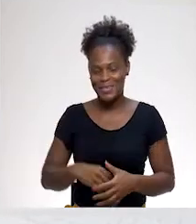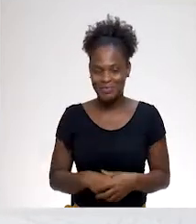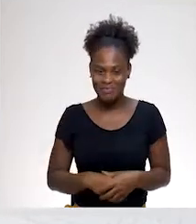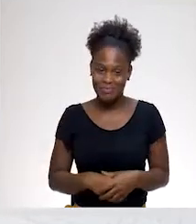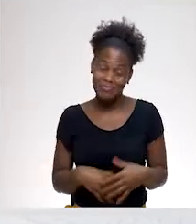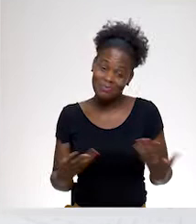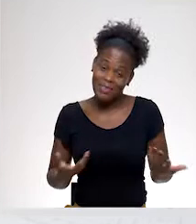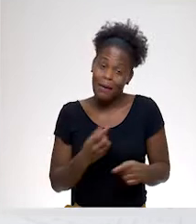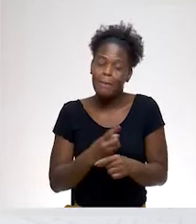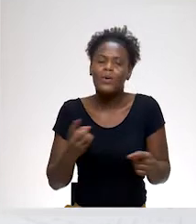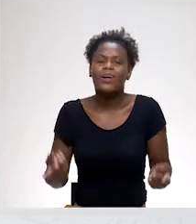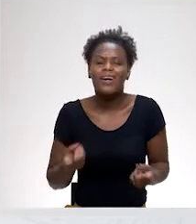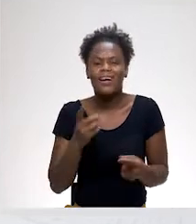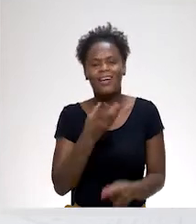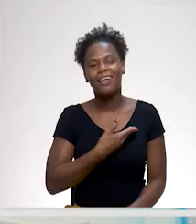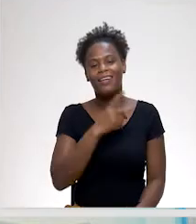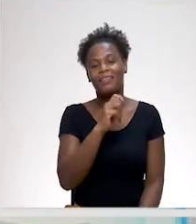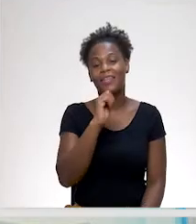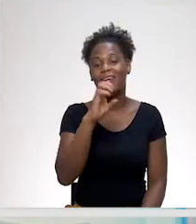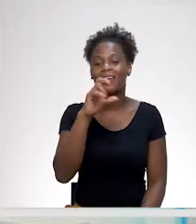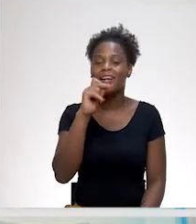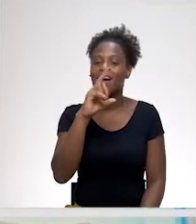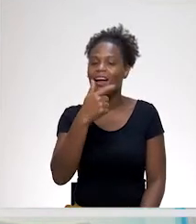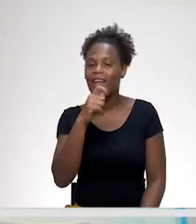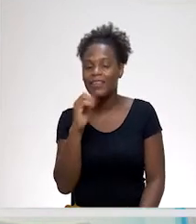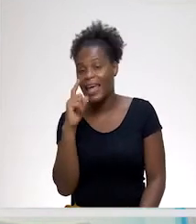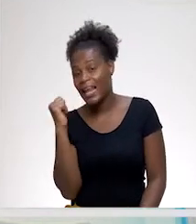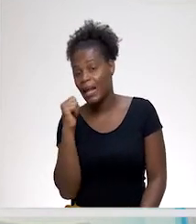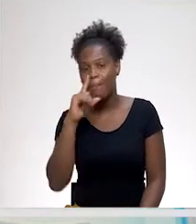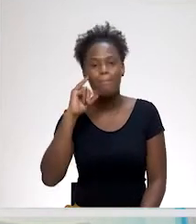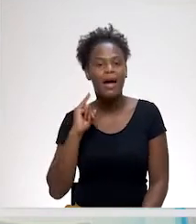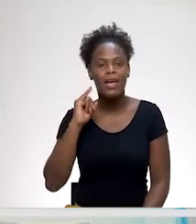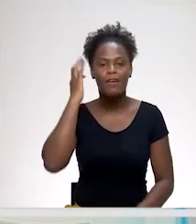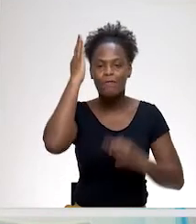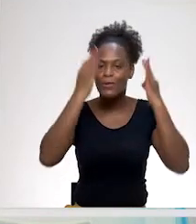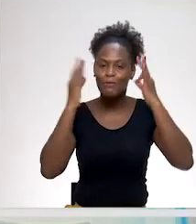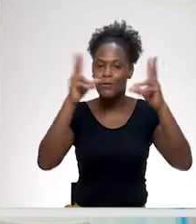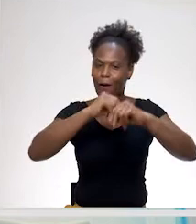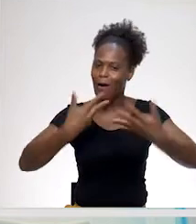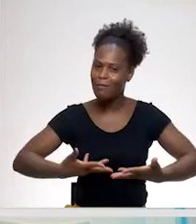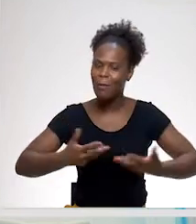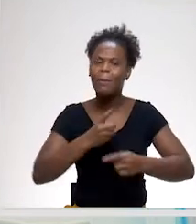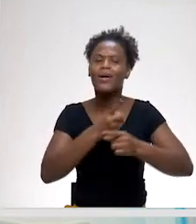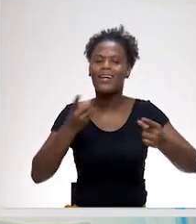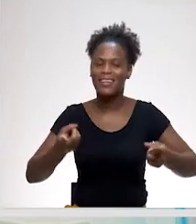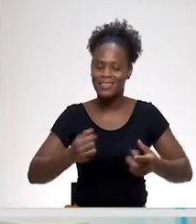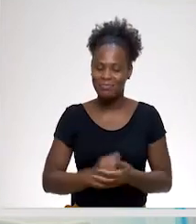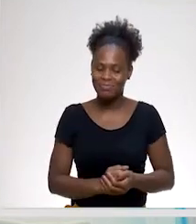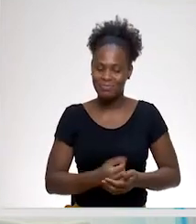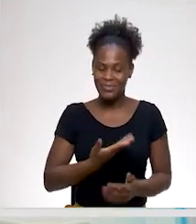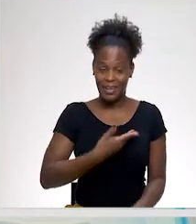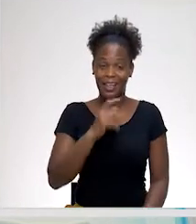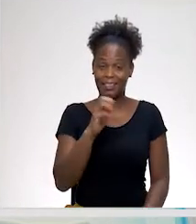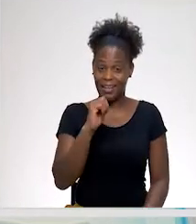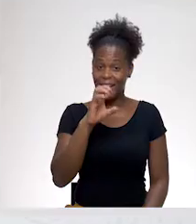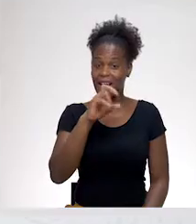Científica. E por que será que René Descartes foi então considerado o pai da filosofia moderna?